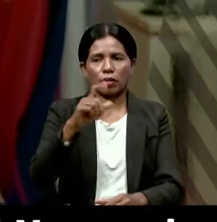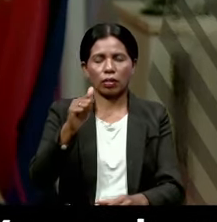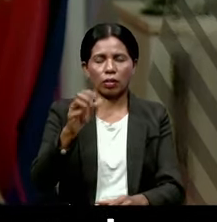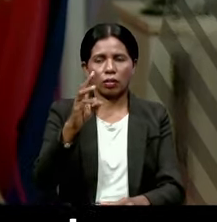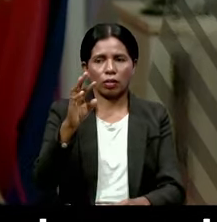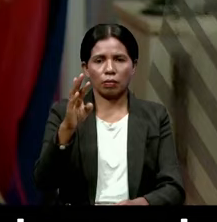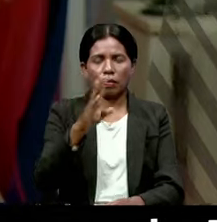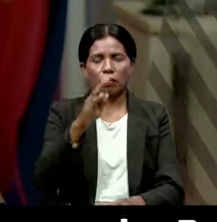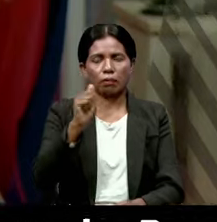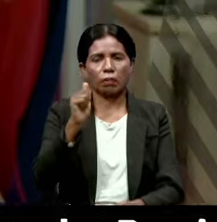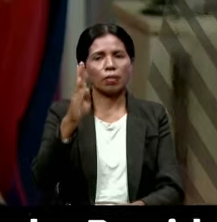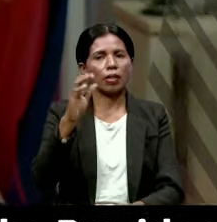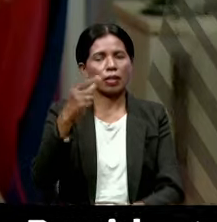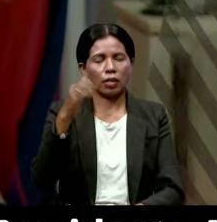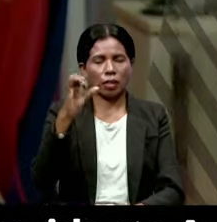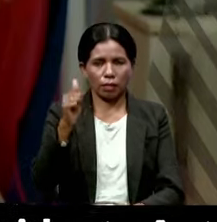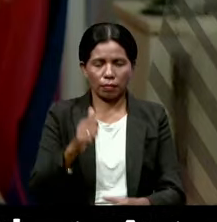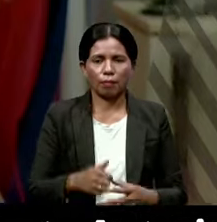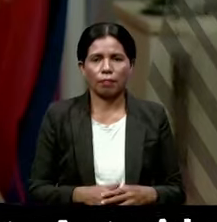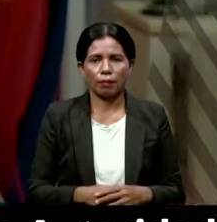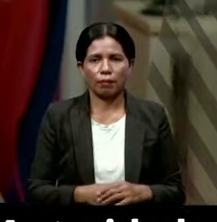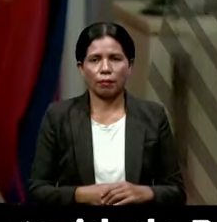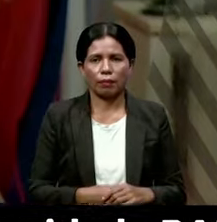Uaiburu, Bahia.